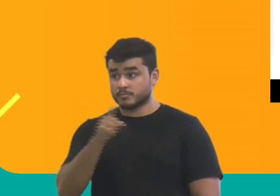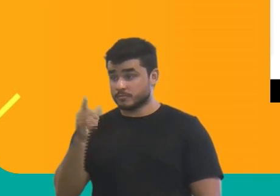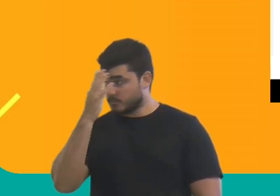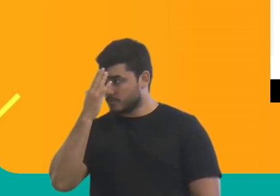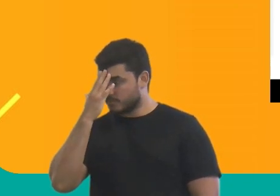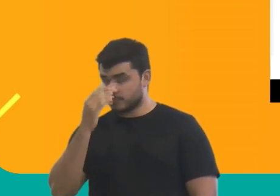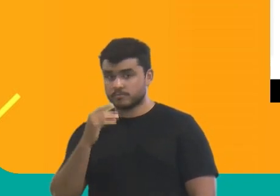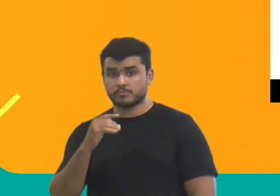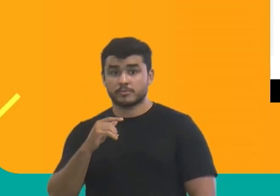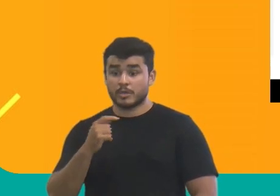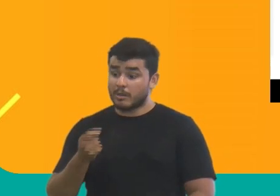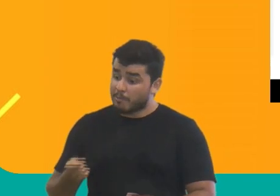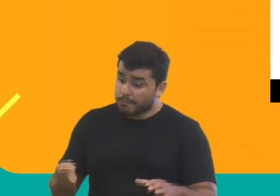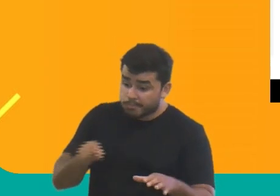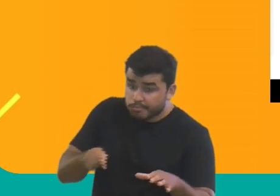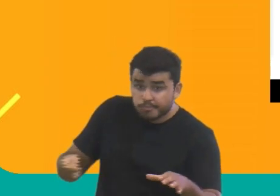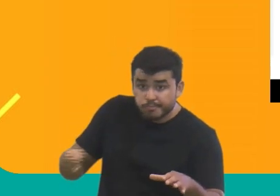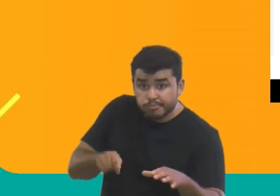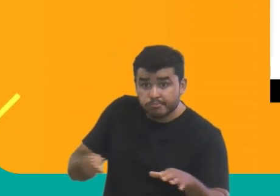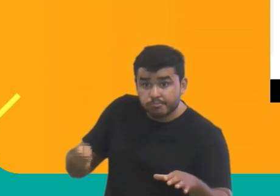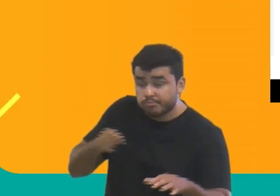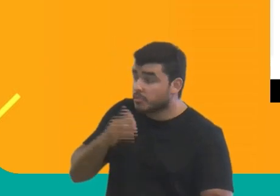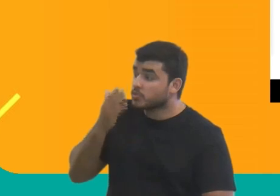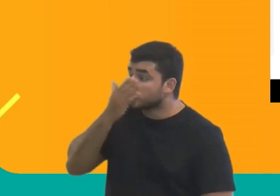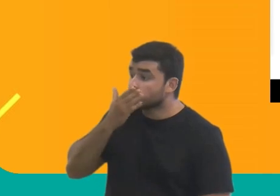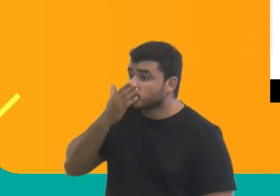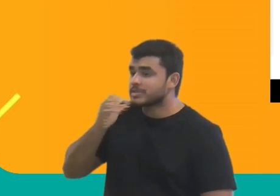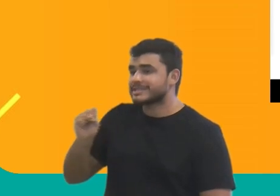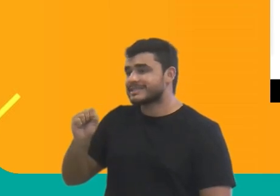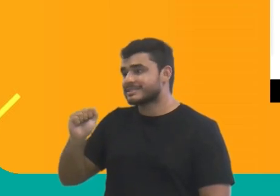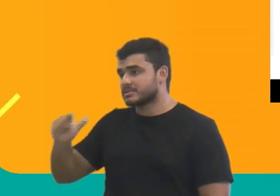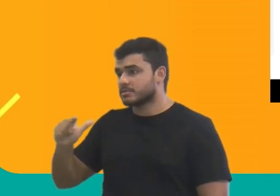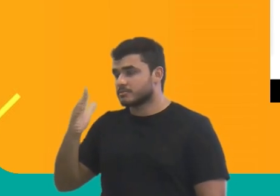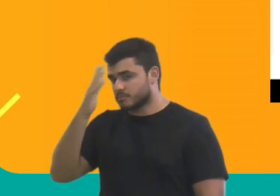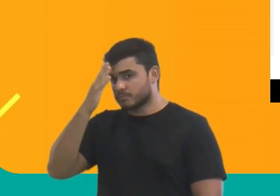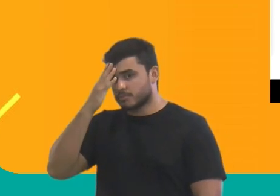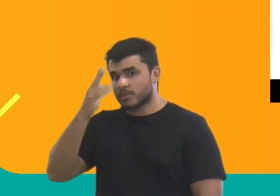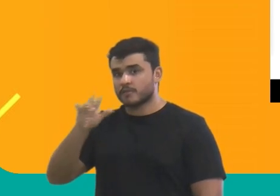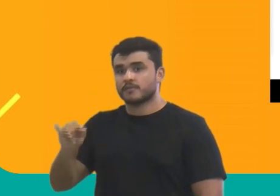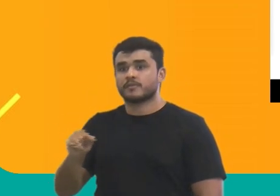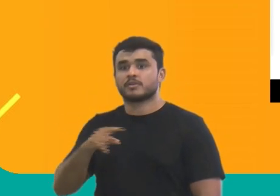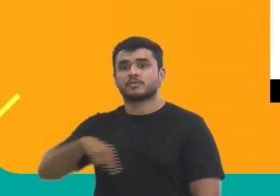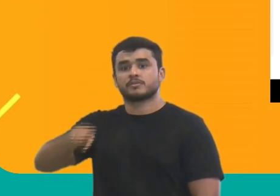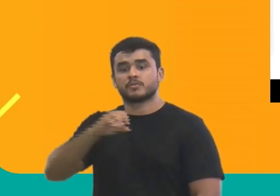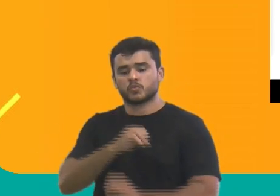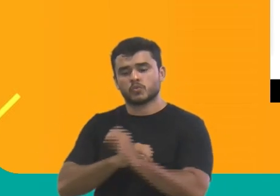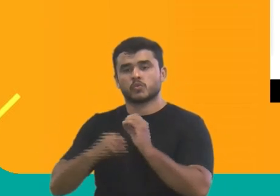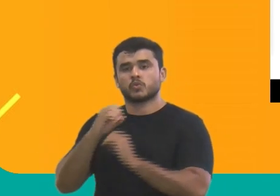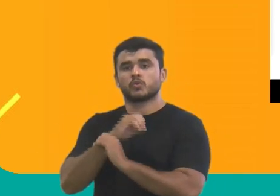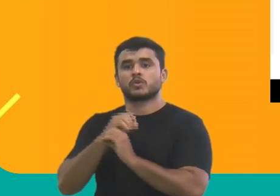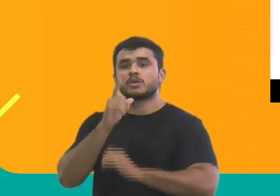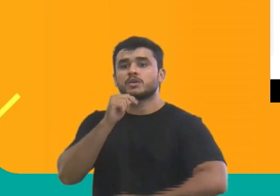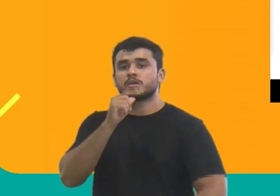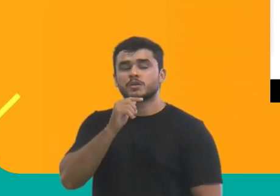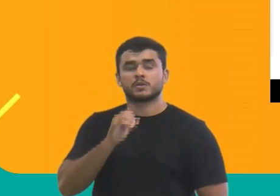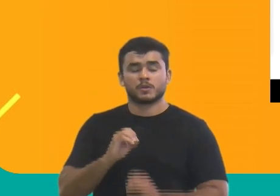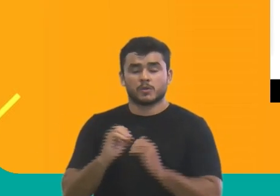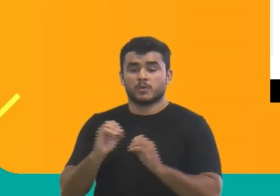concentração muito superior de açúcar e sal, ele pode causar maior absorção de água pelas células, que podem inchar e